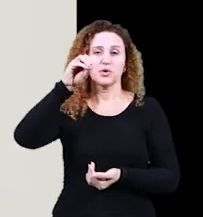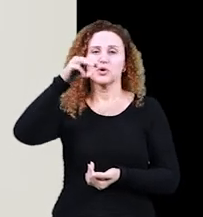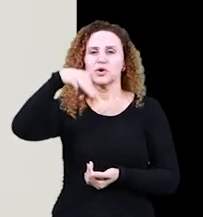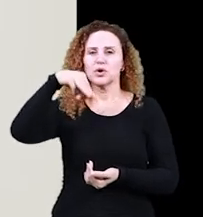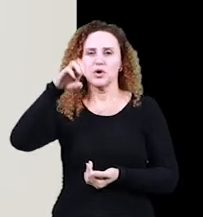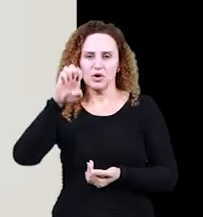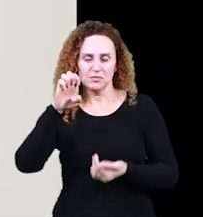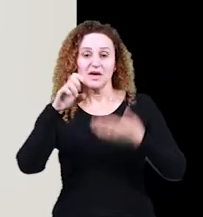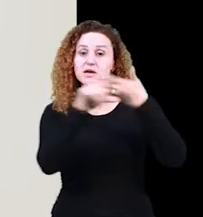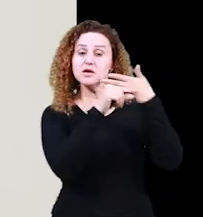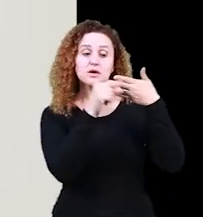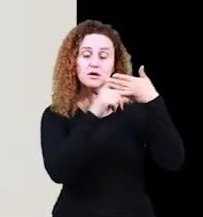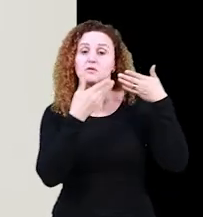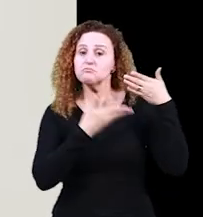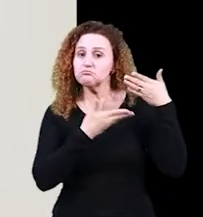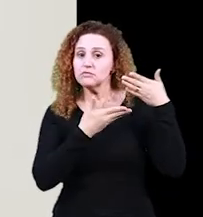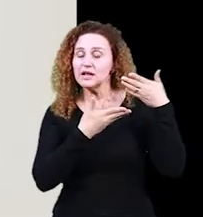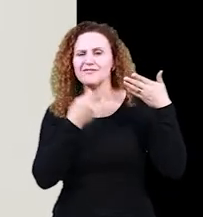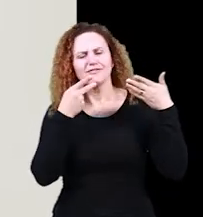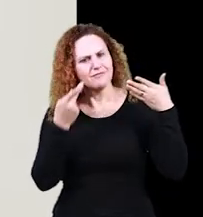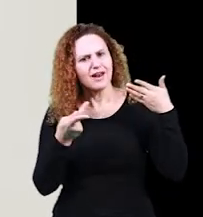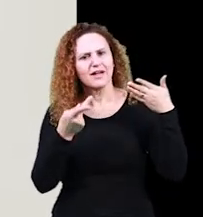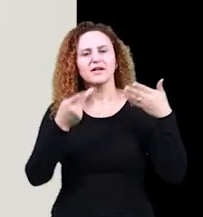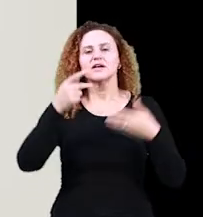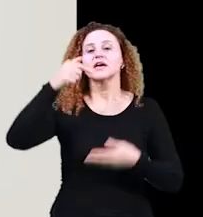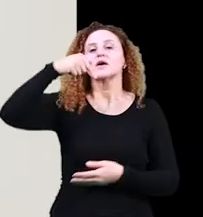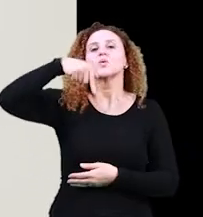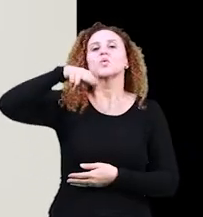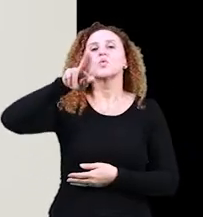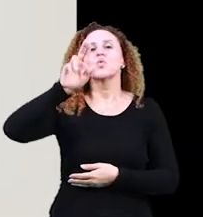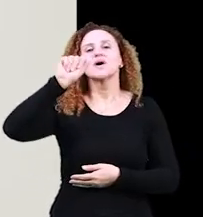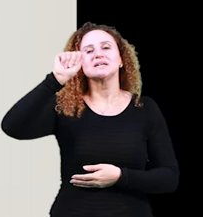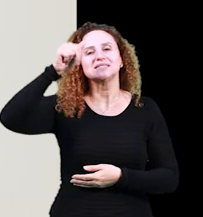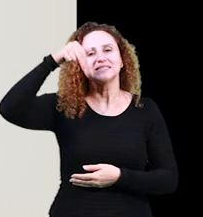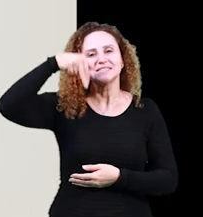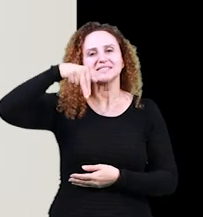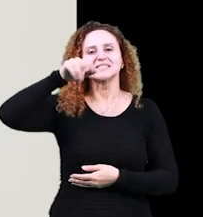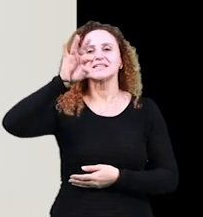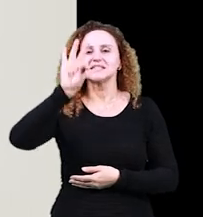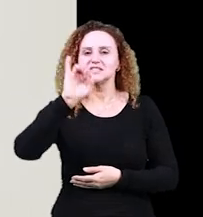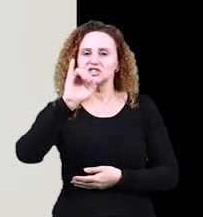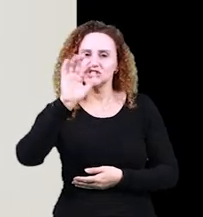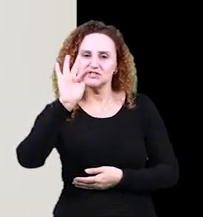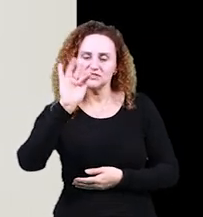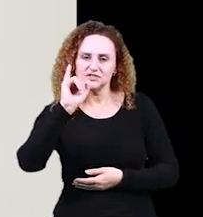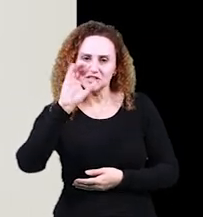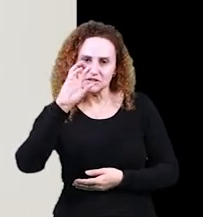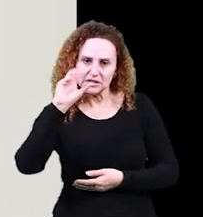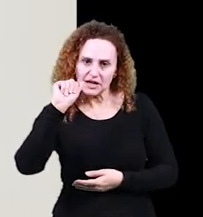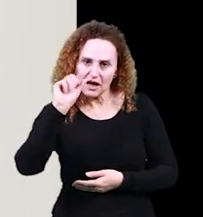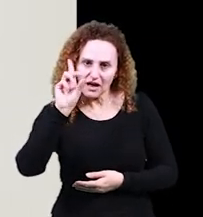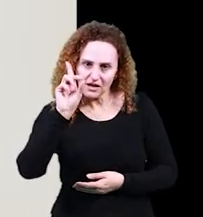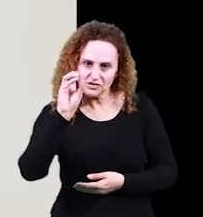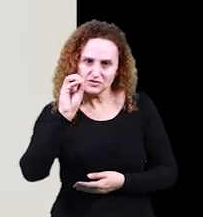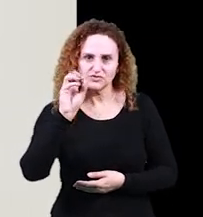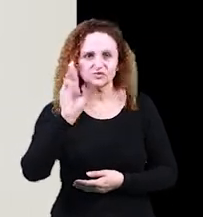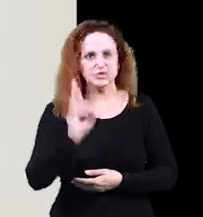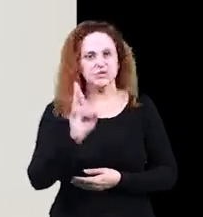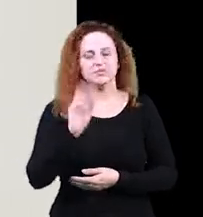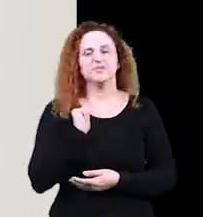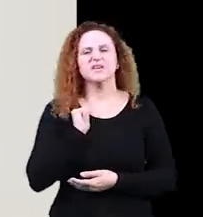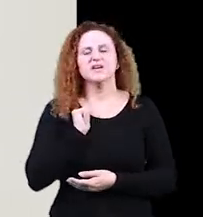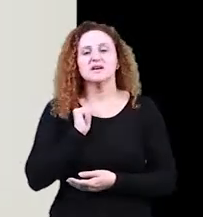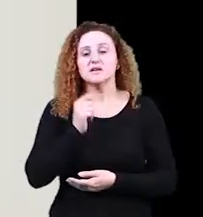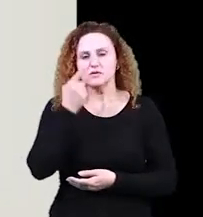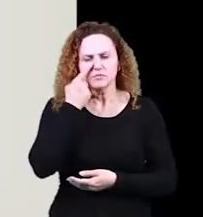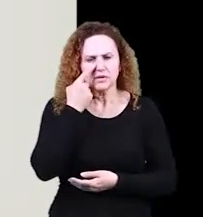né e o tínhamos que vai chamada e quantificador e o sintagma nominal no outro sintagma nominal nós